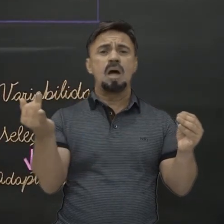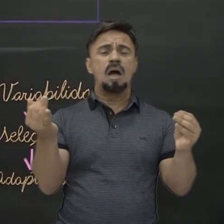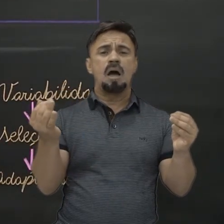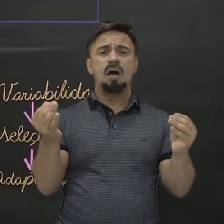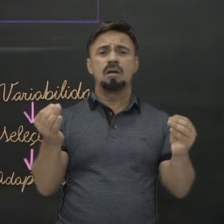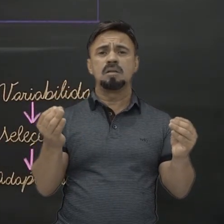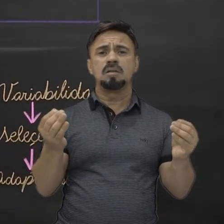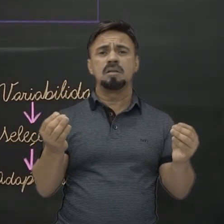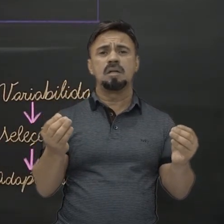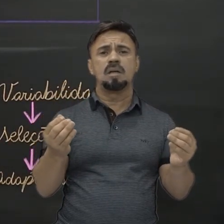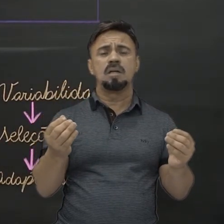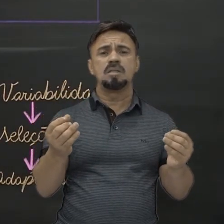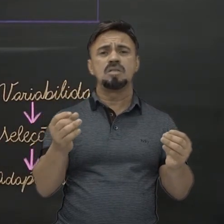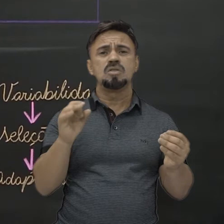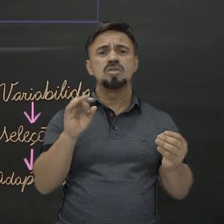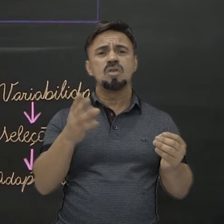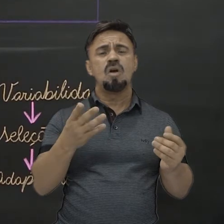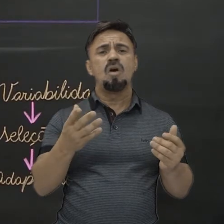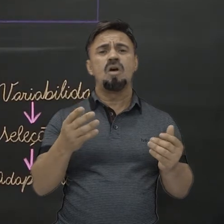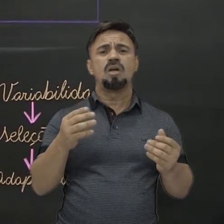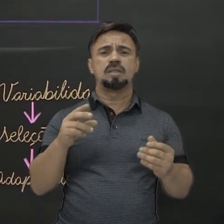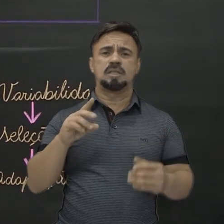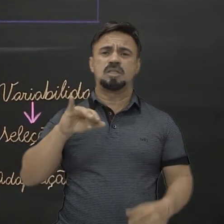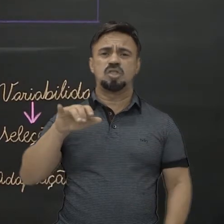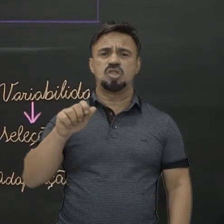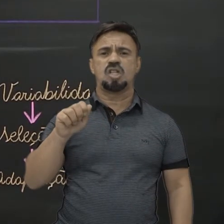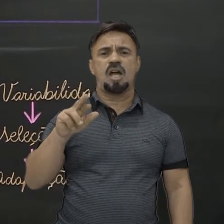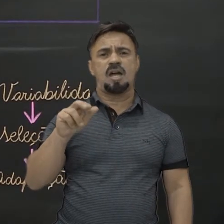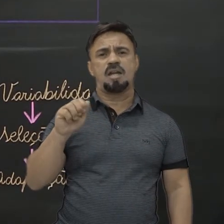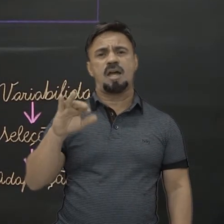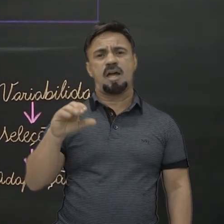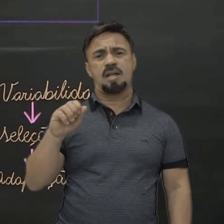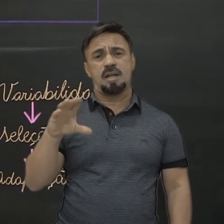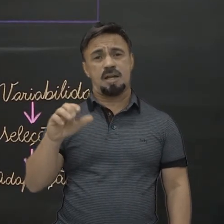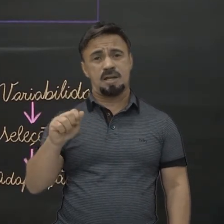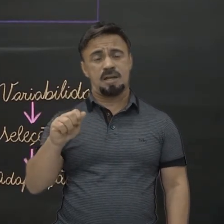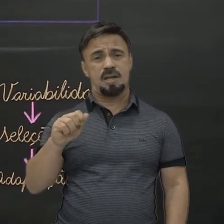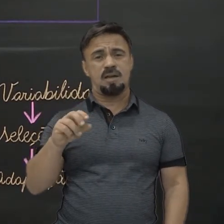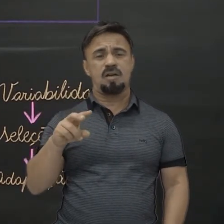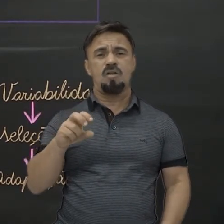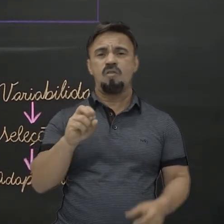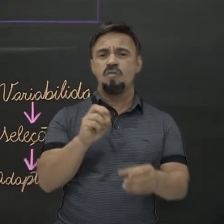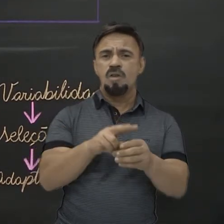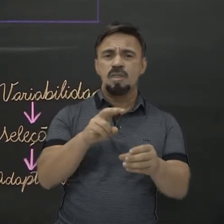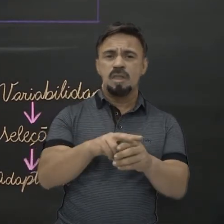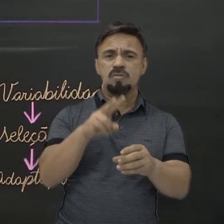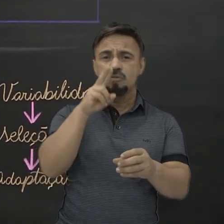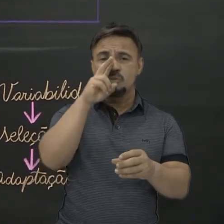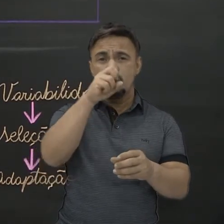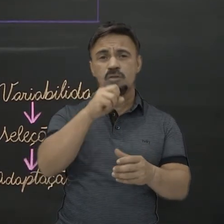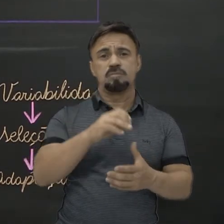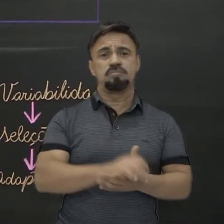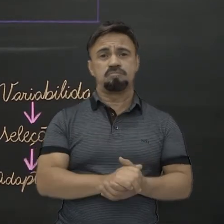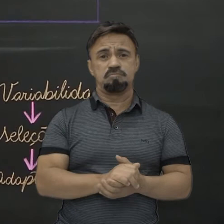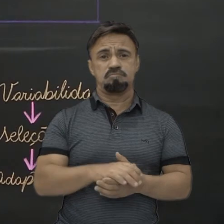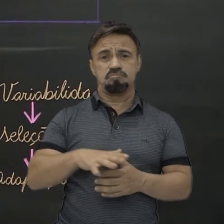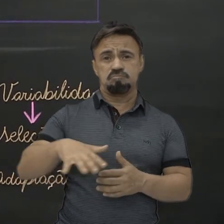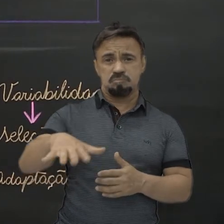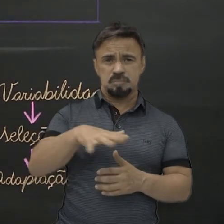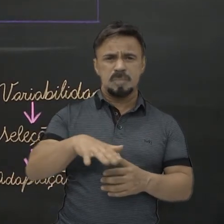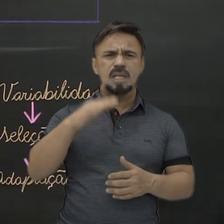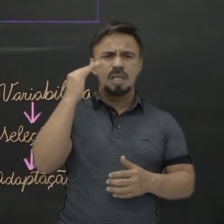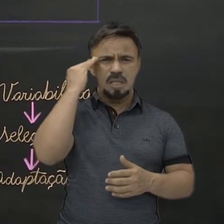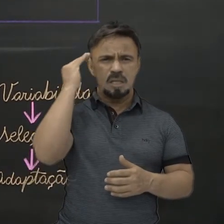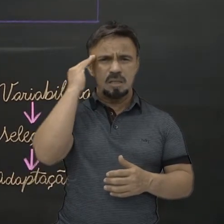variedade que existia ali? Apenas de jararacas com venenos potentes. Foi as que foram selecionadas pelo ambiente. Você